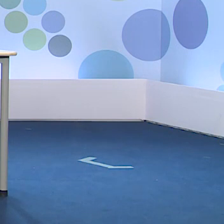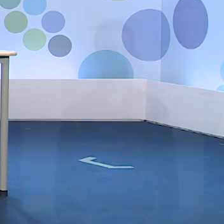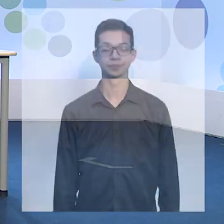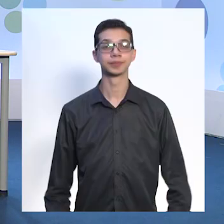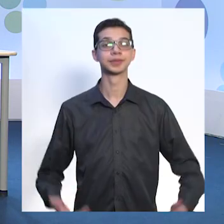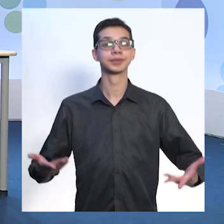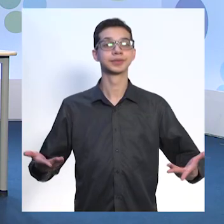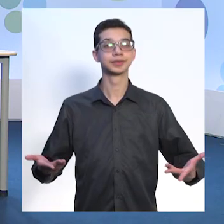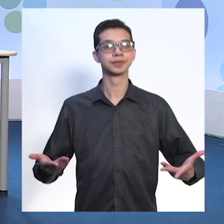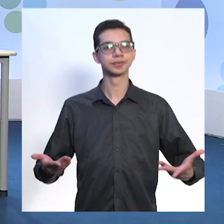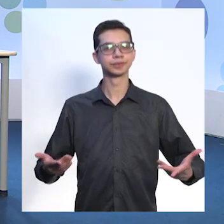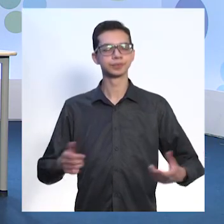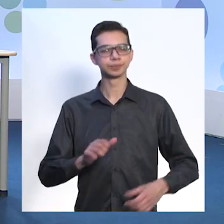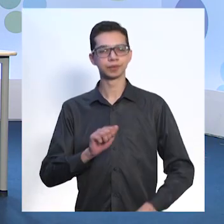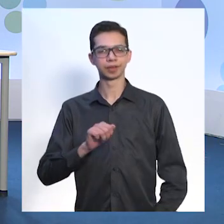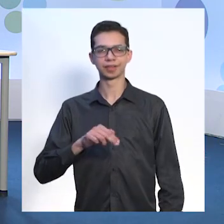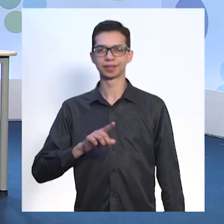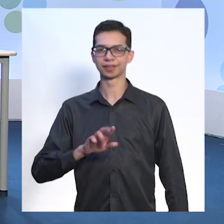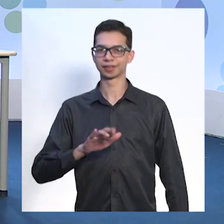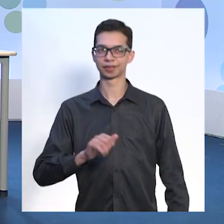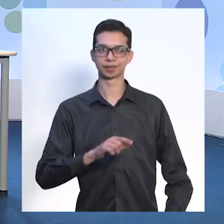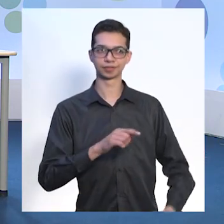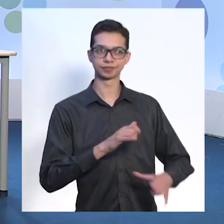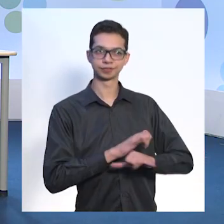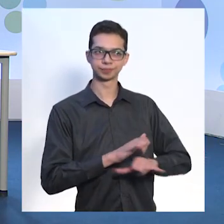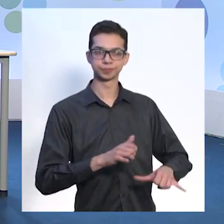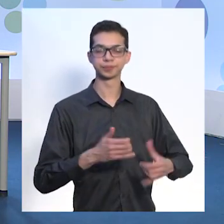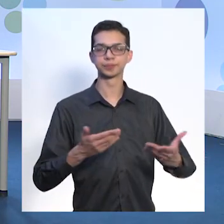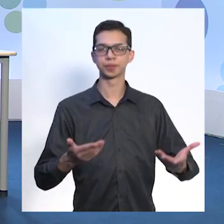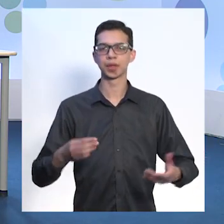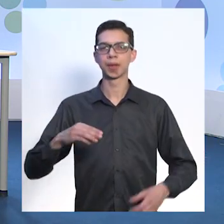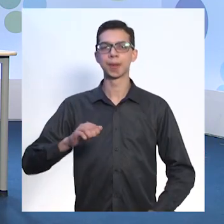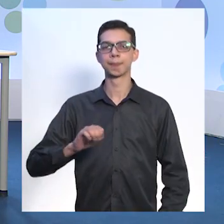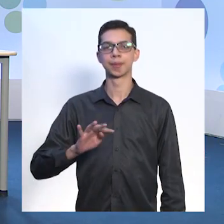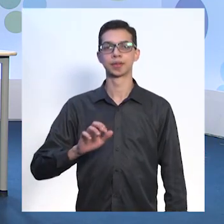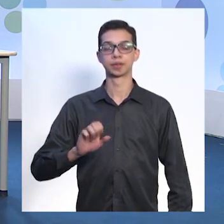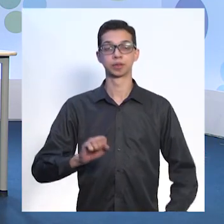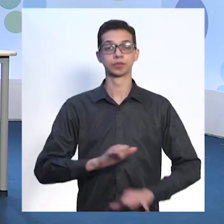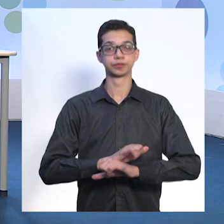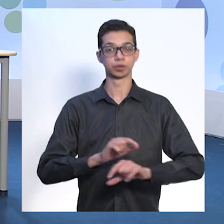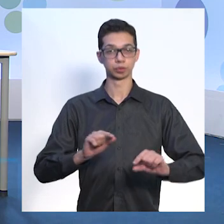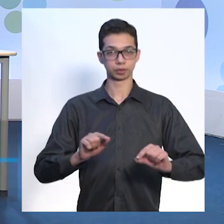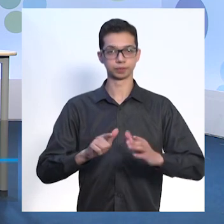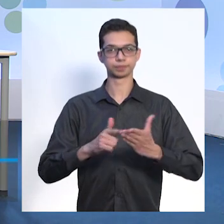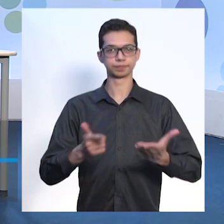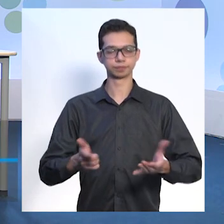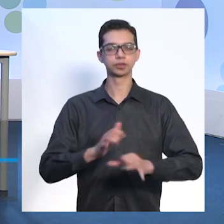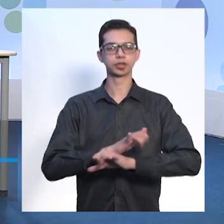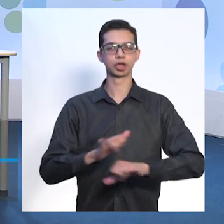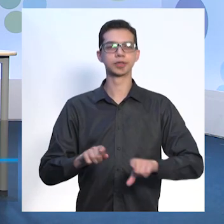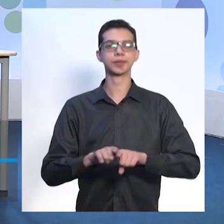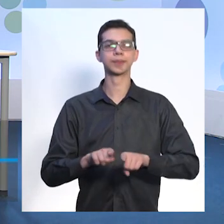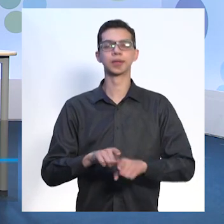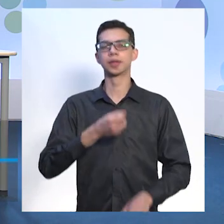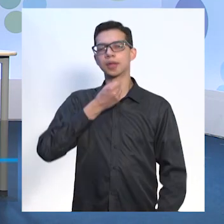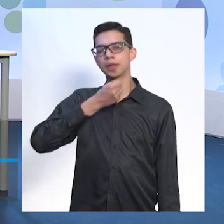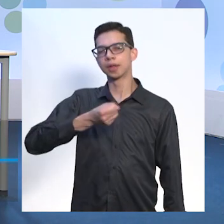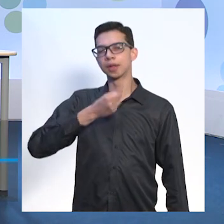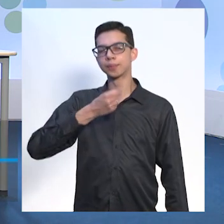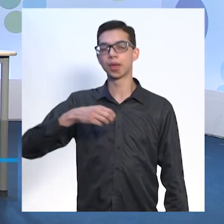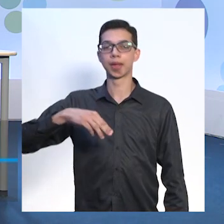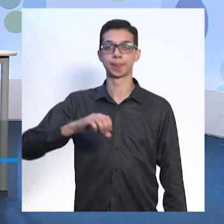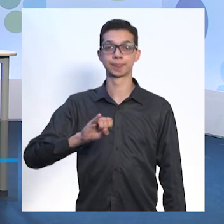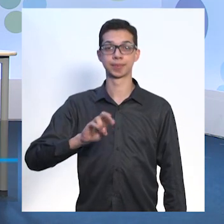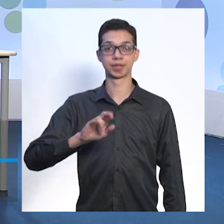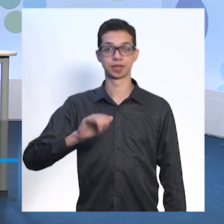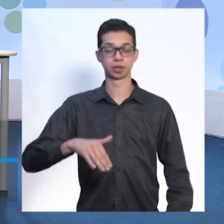E aí, Andréia? Vamos lá. O Matheus colocou notícias e reportagens. A Miriam deu uma confundida,